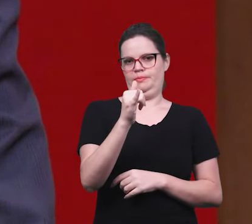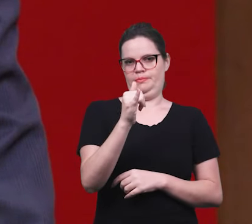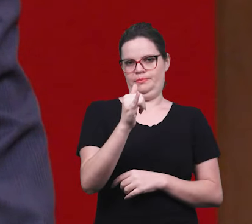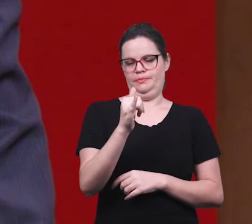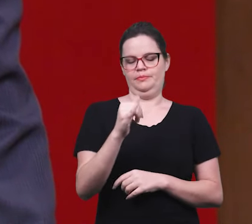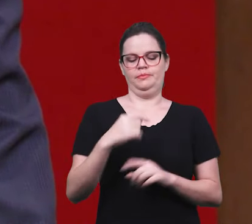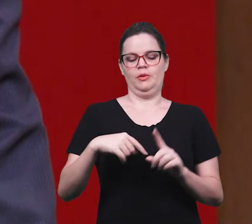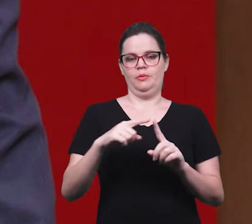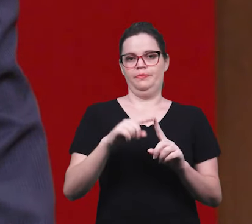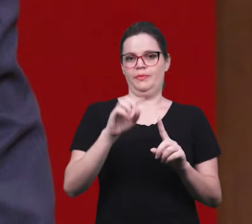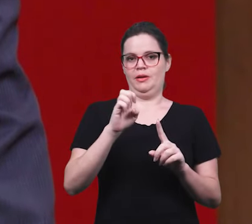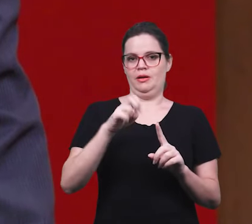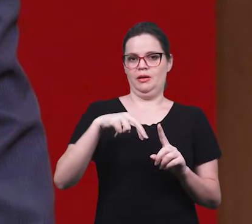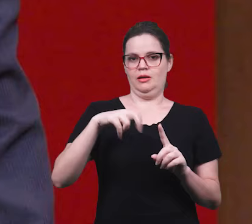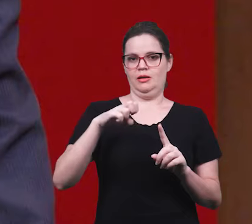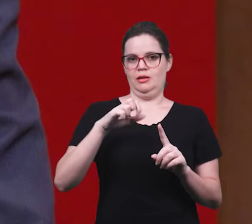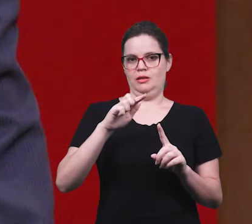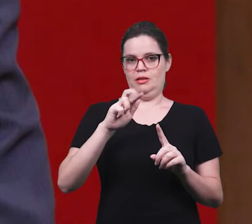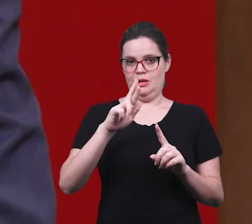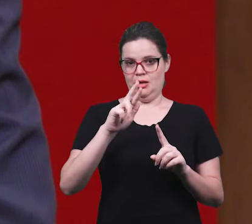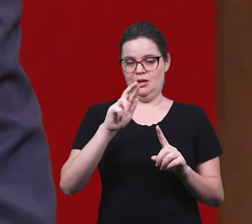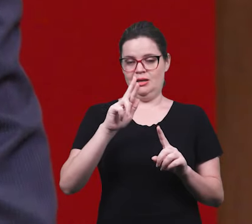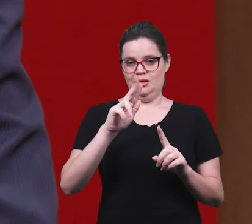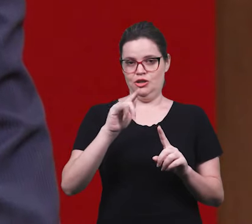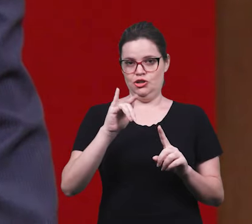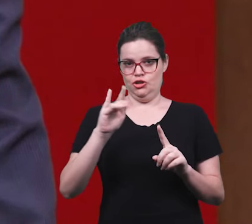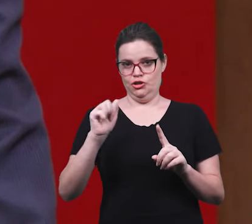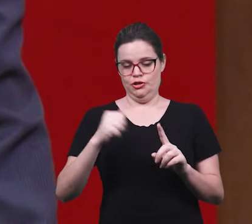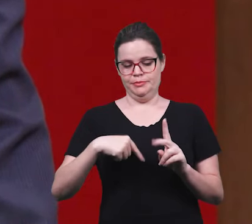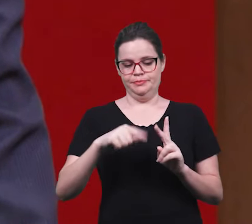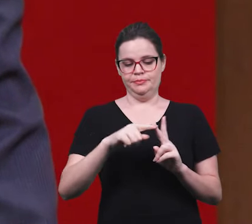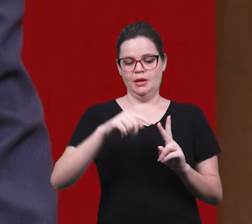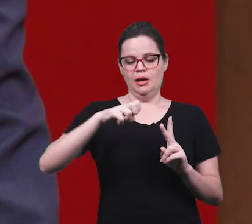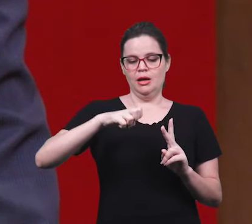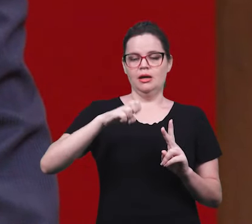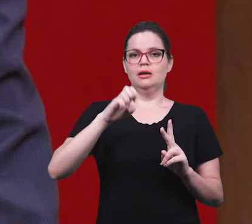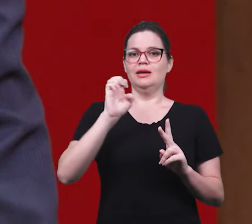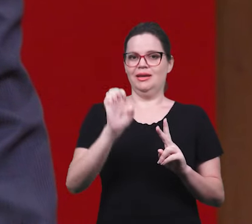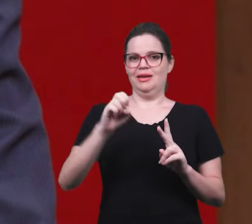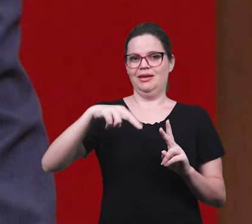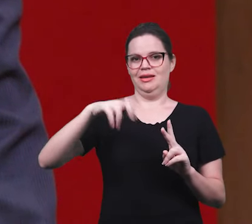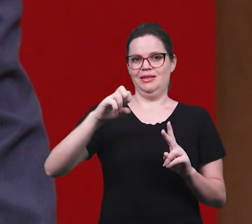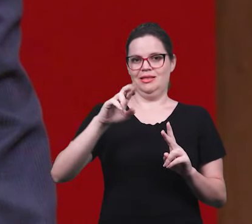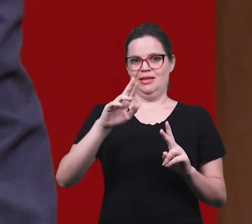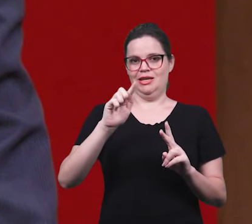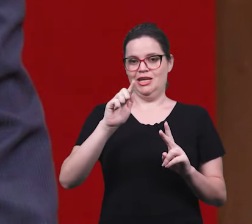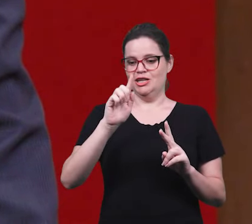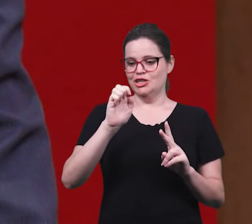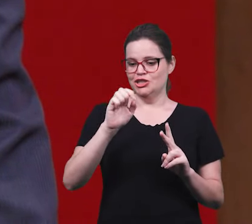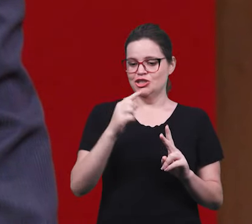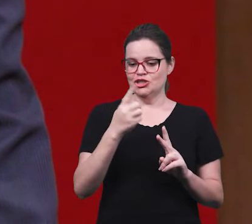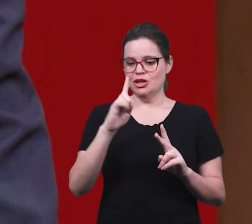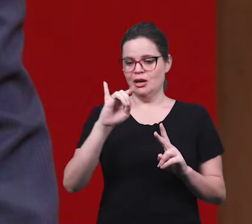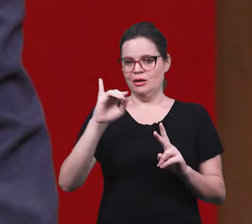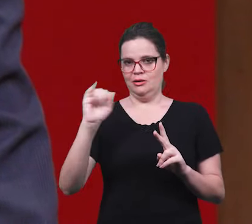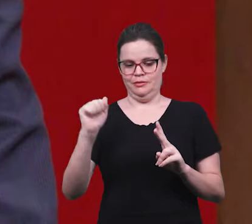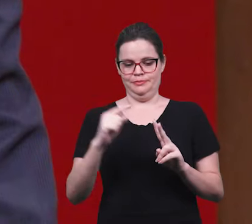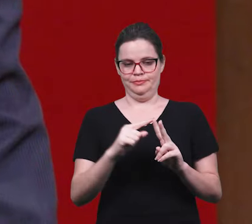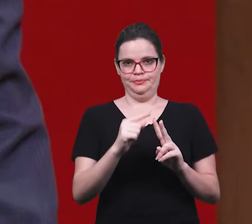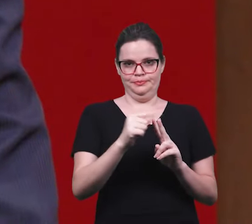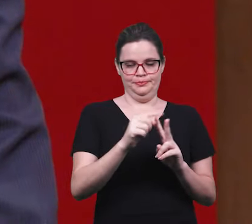e energéia. Apenas sempre lembrando que nos nossos episódios nós sempre realizamos a